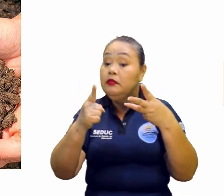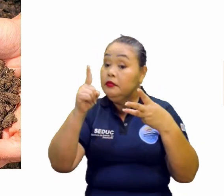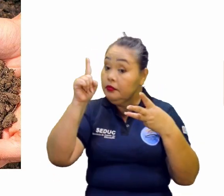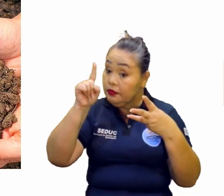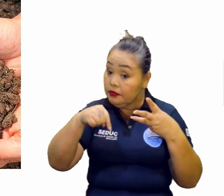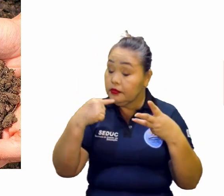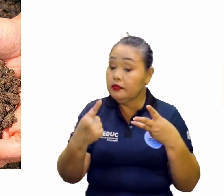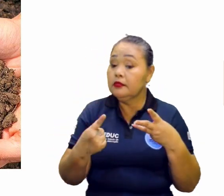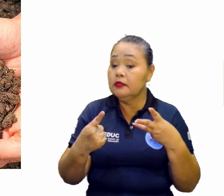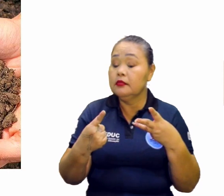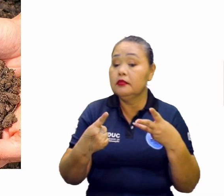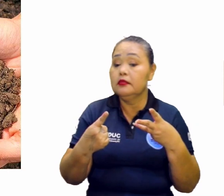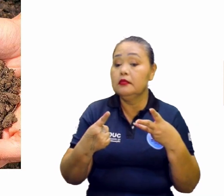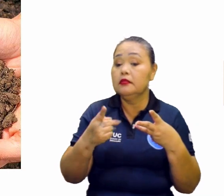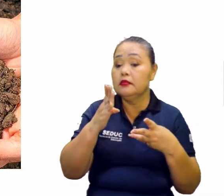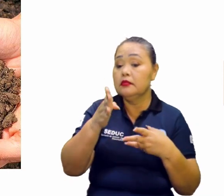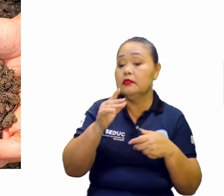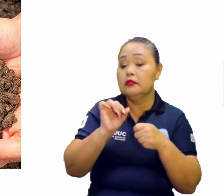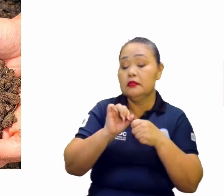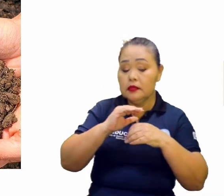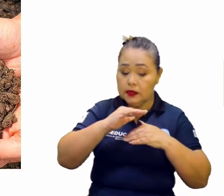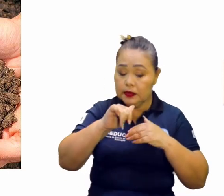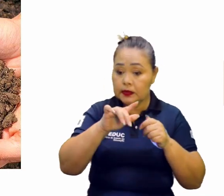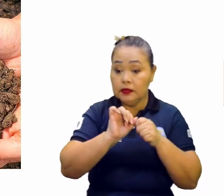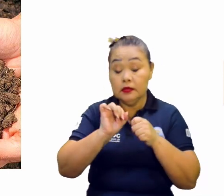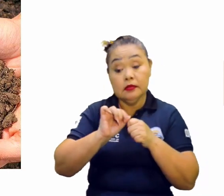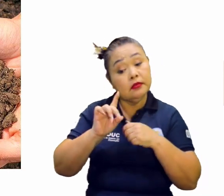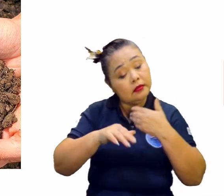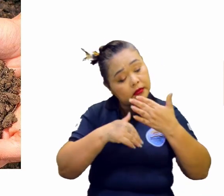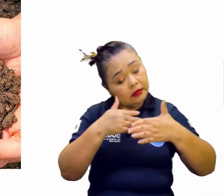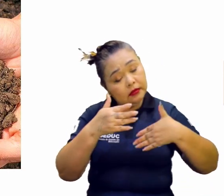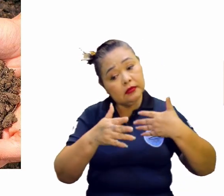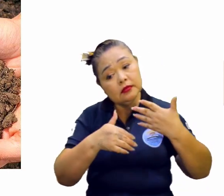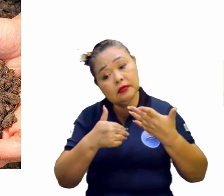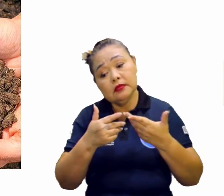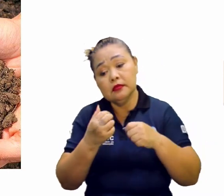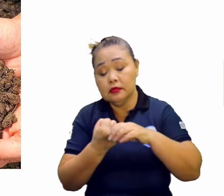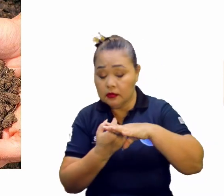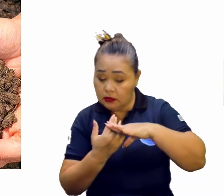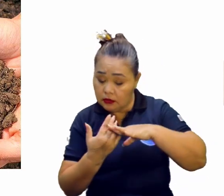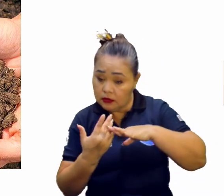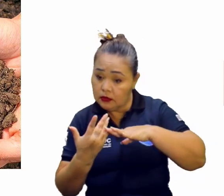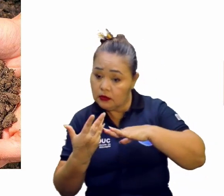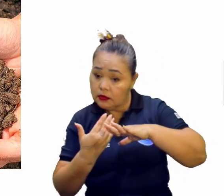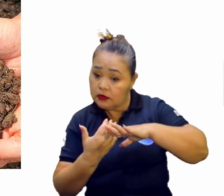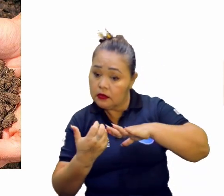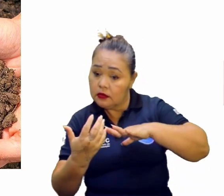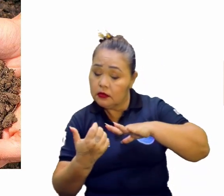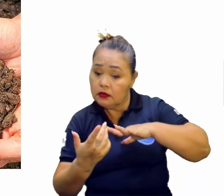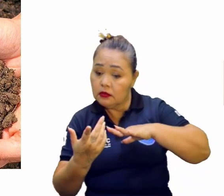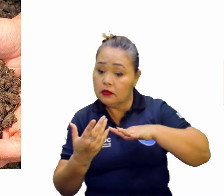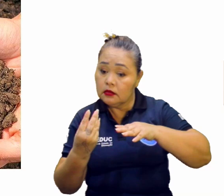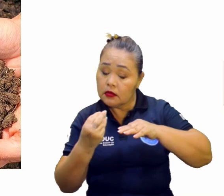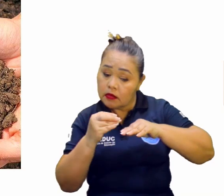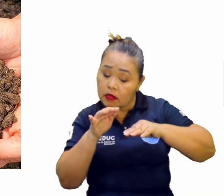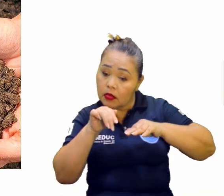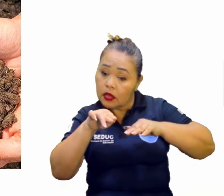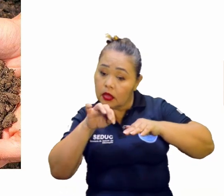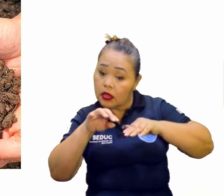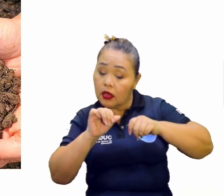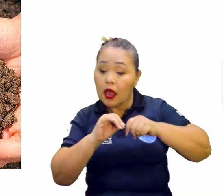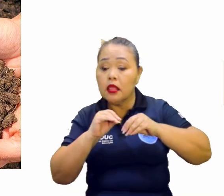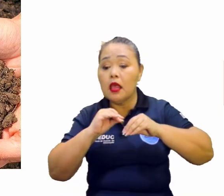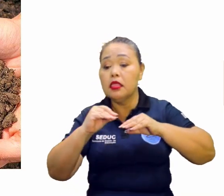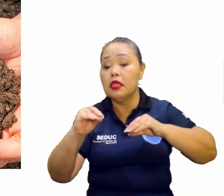à origem desse solo. A gente sabe que nesse processo aí tem a produção do biofertilizante, né? Daquela parte líquida também,